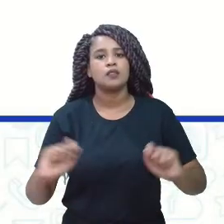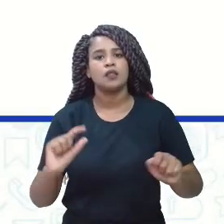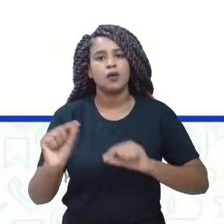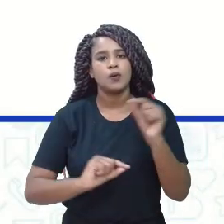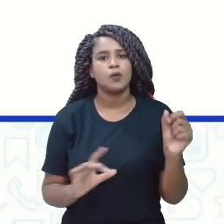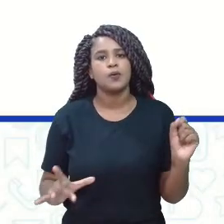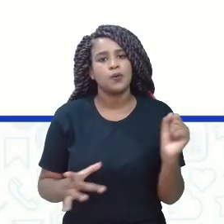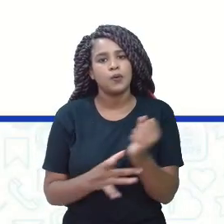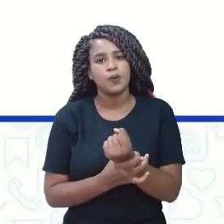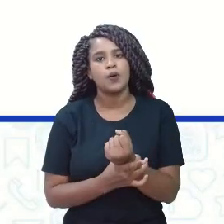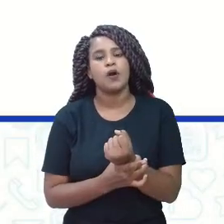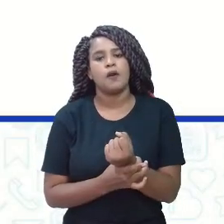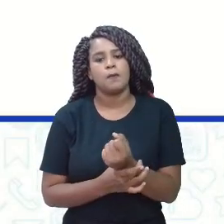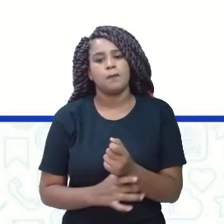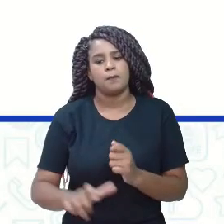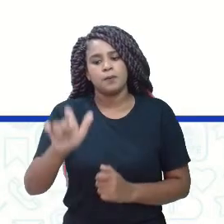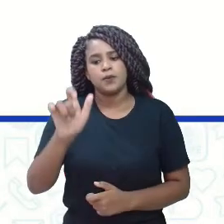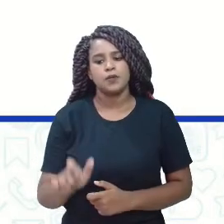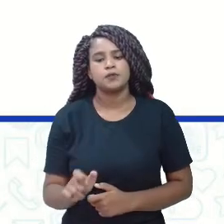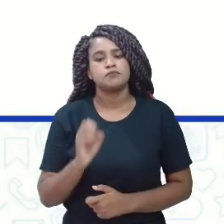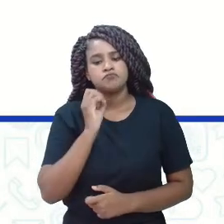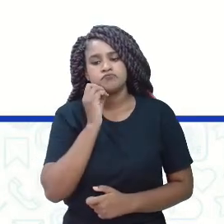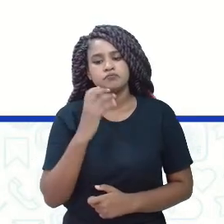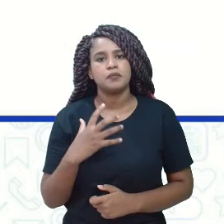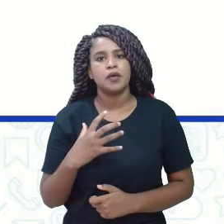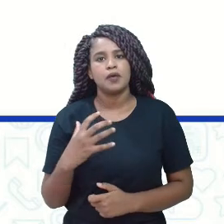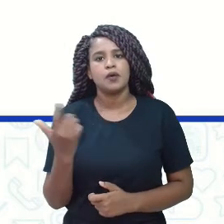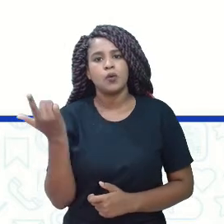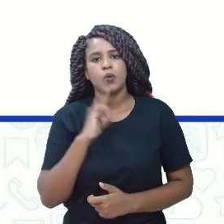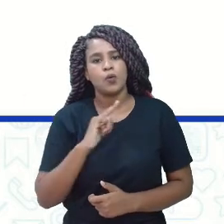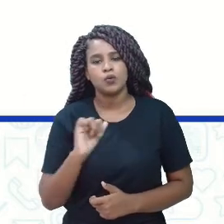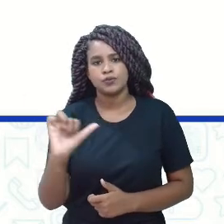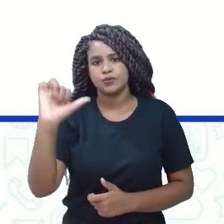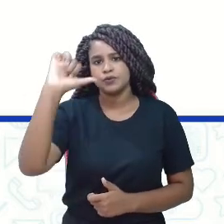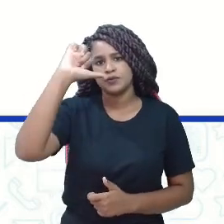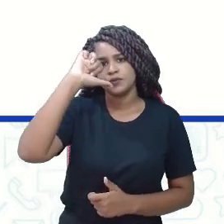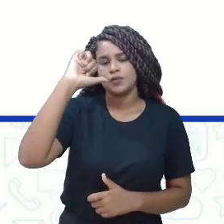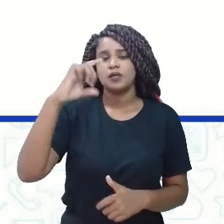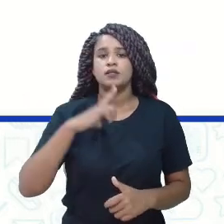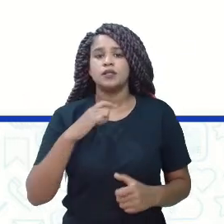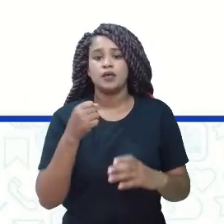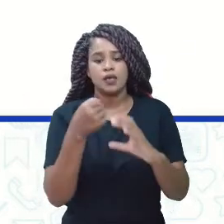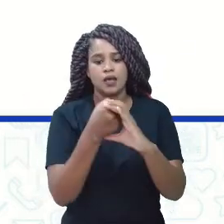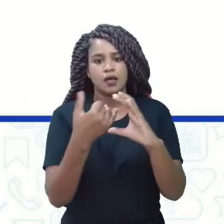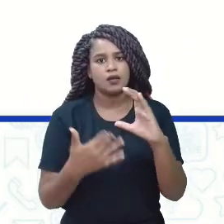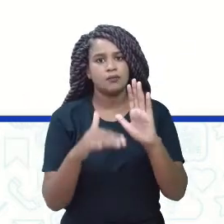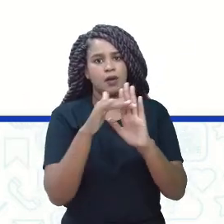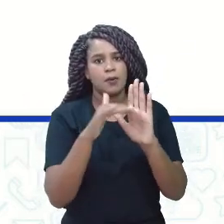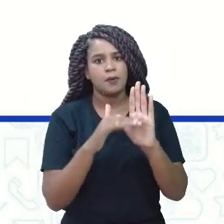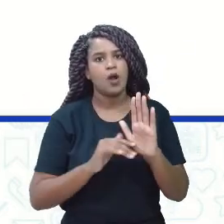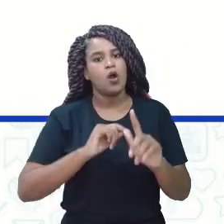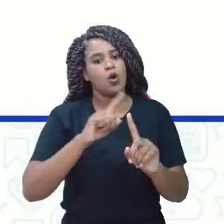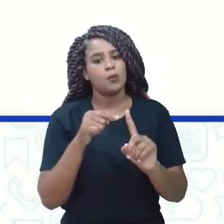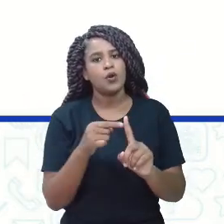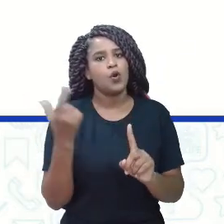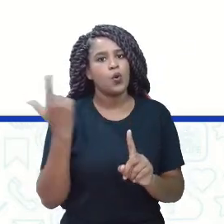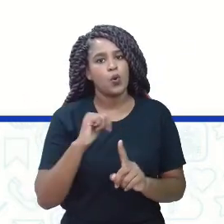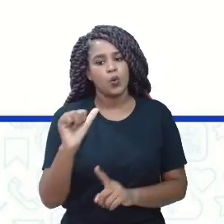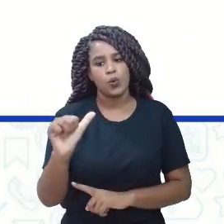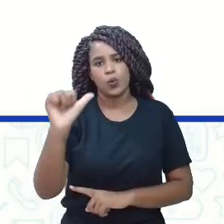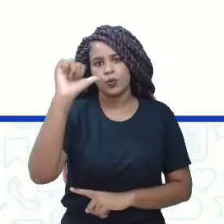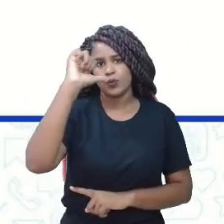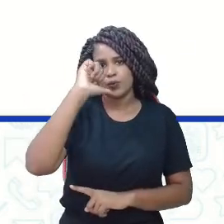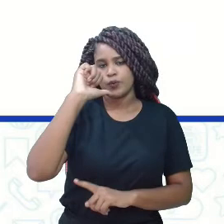segurança, o bem-estar do consumidor. Então, tem algumas características que ela precisa ter para estar boa para consumo, né? Para que a gente